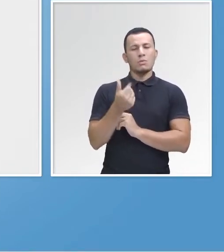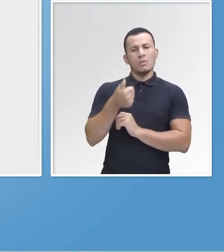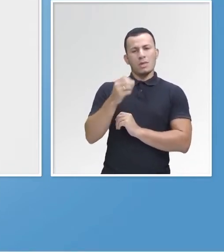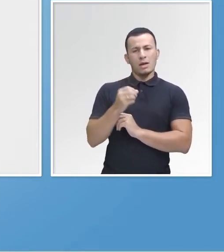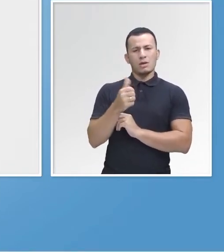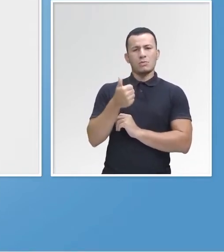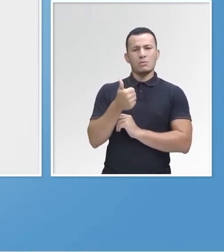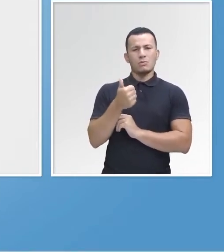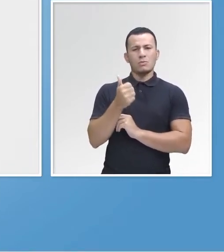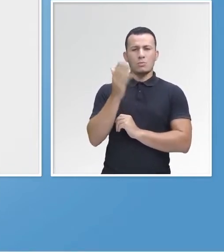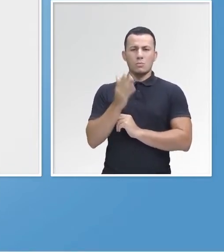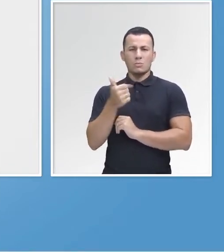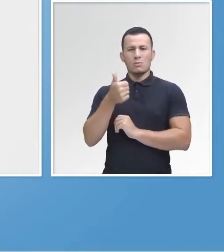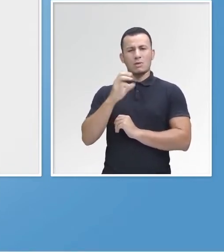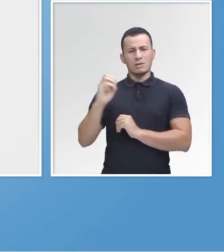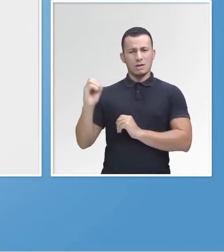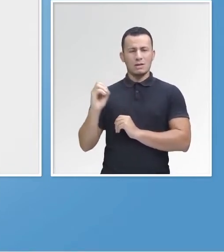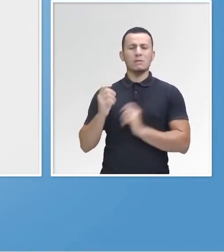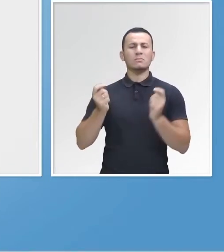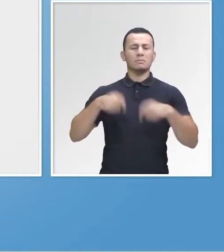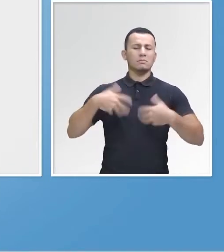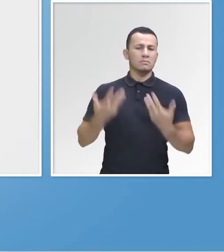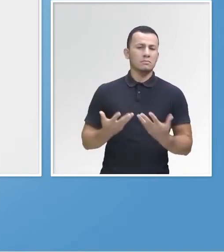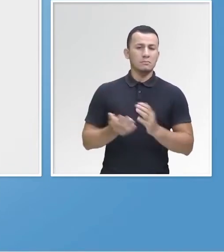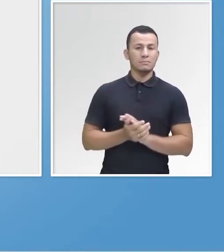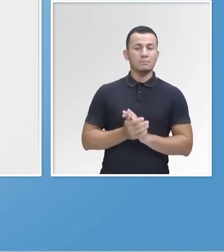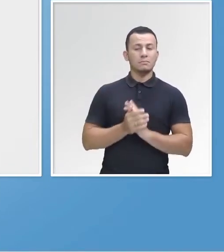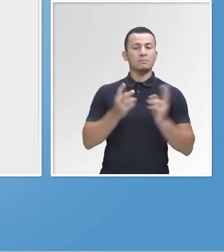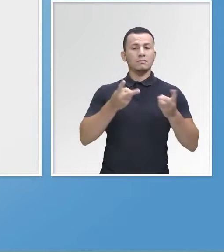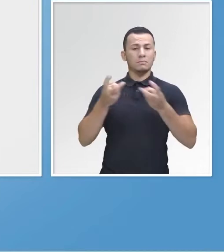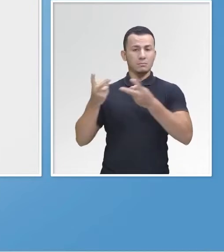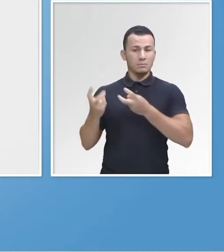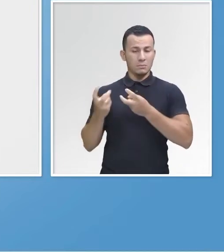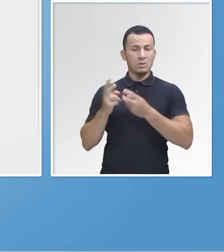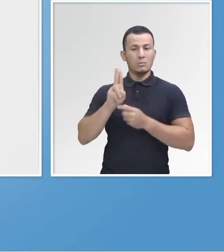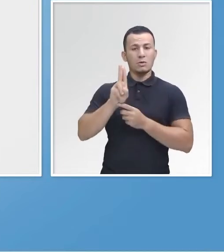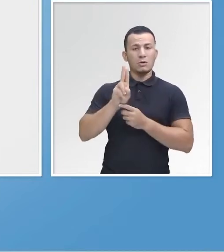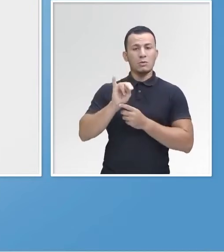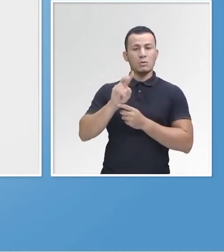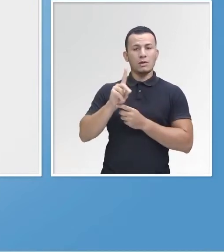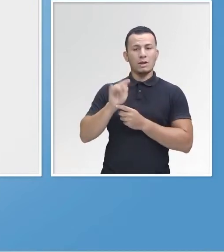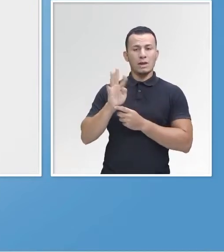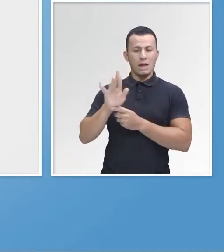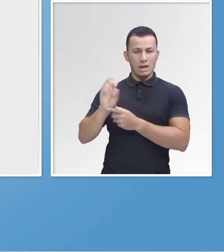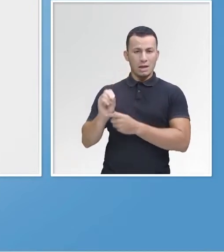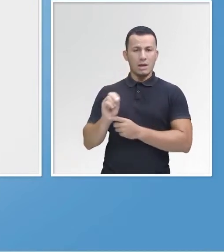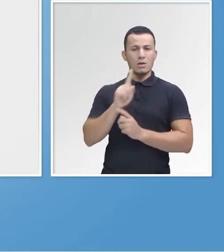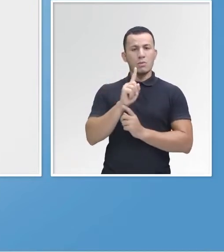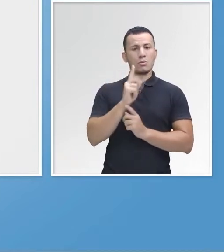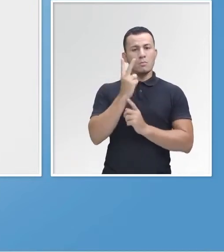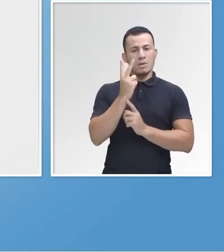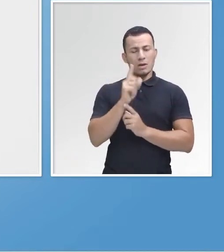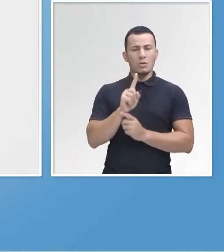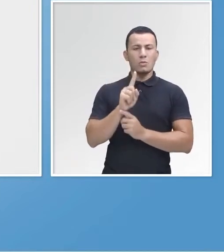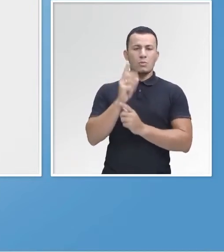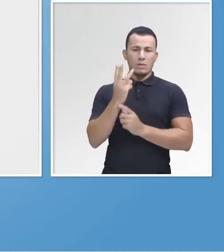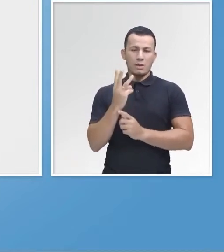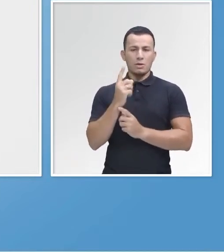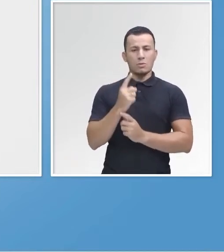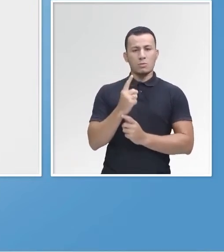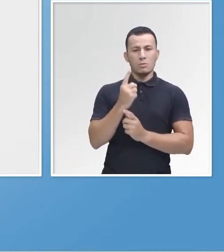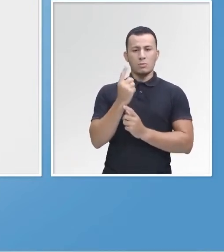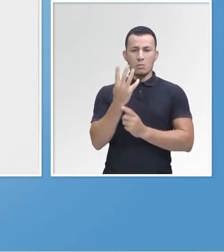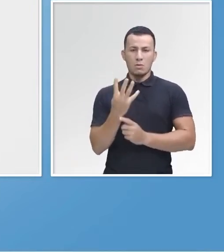e a nossa habilidade de reconhecer as frações unitárias mais usuais meio um terço um quarto um quinto